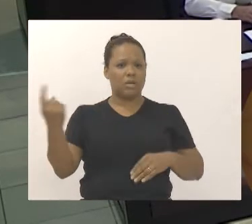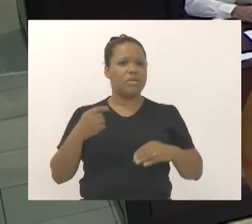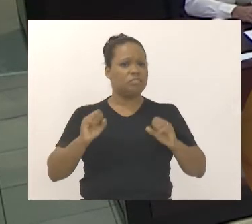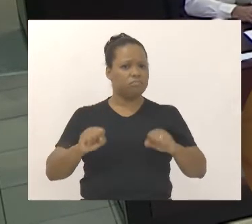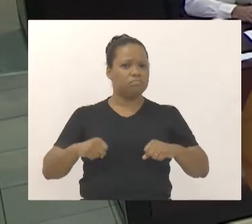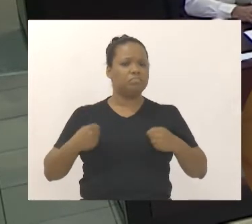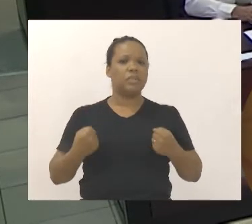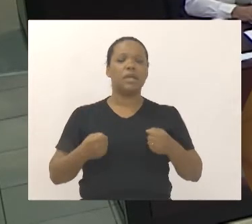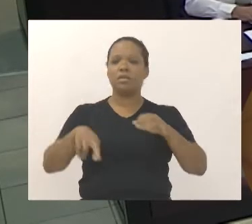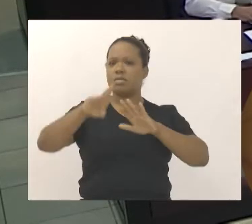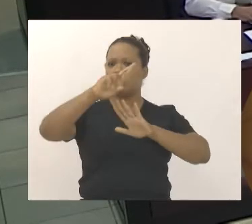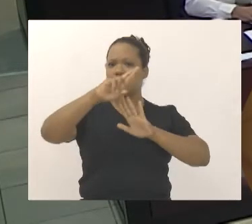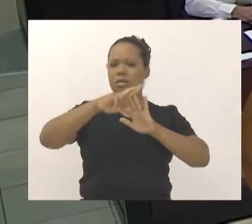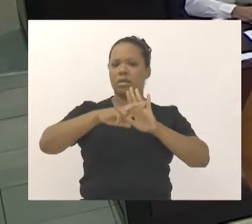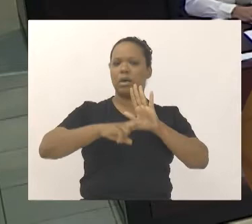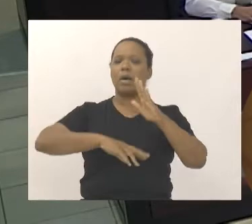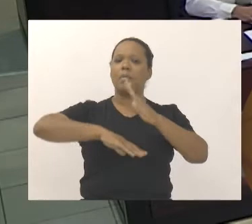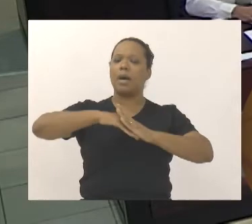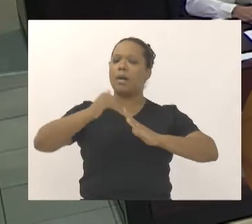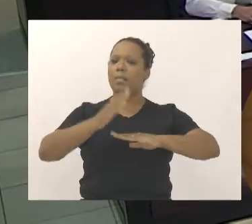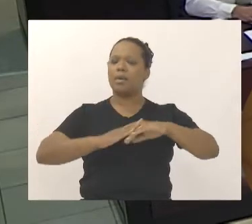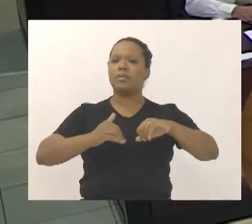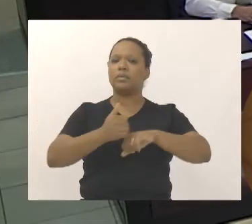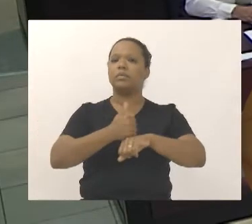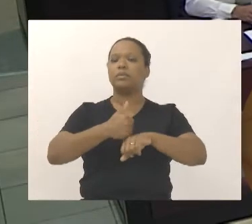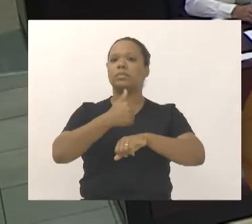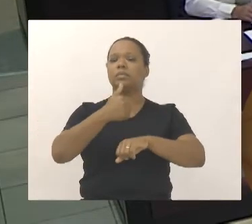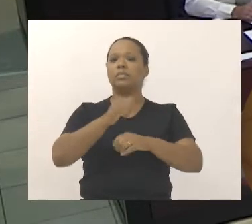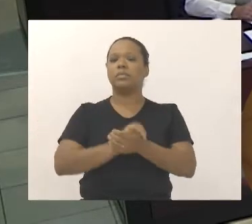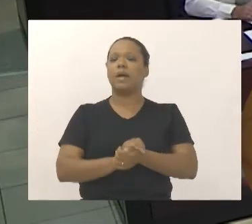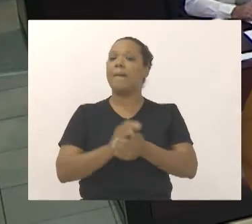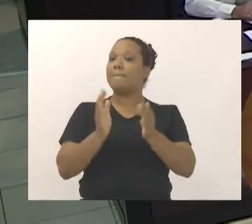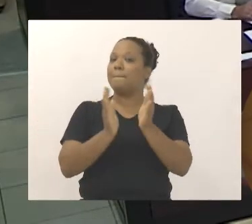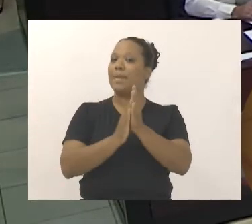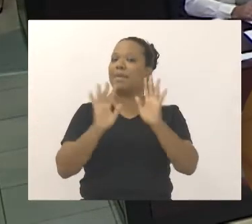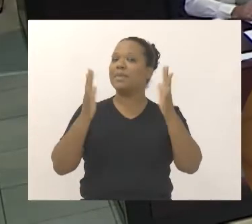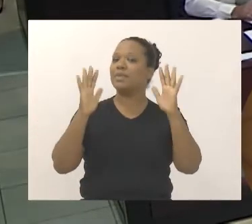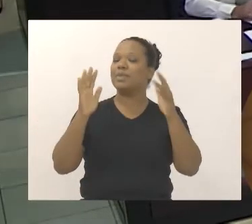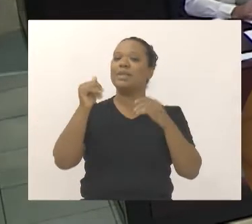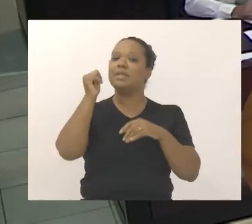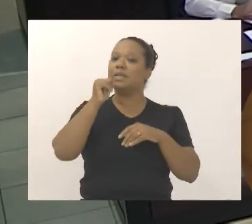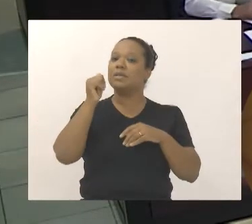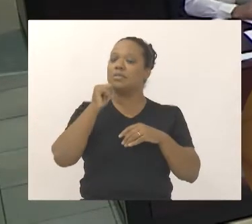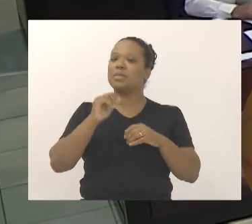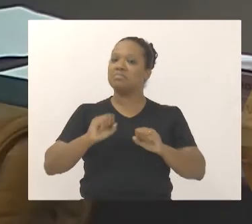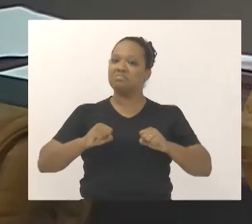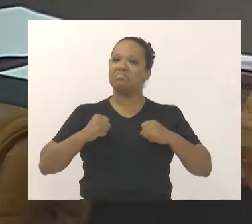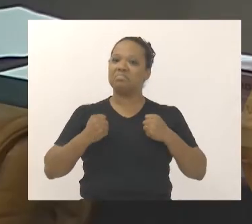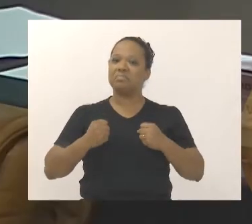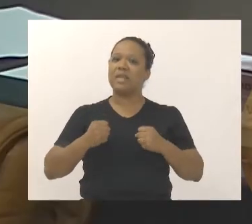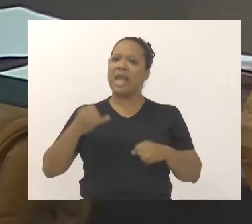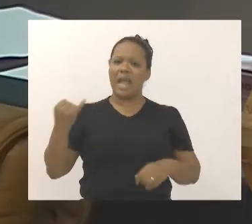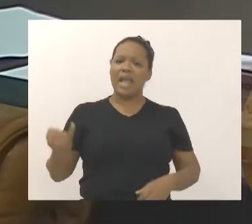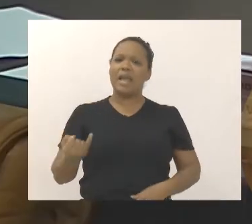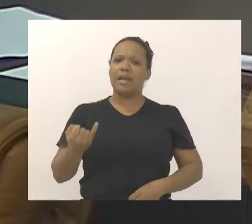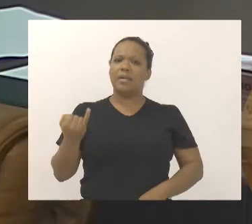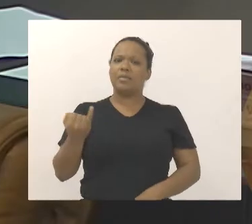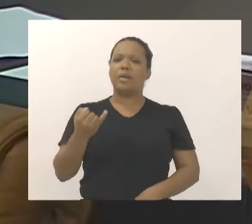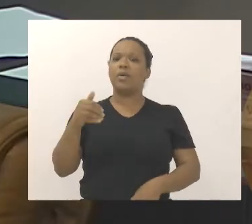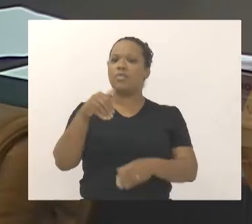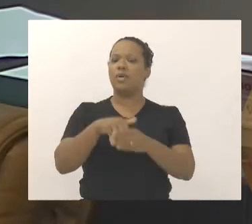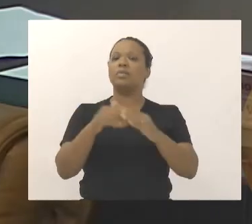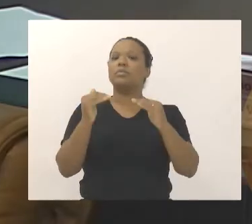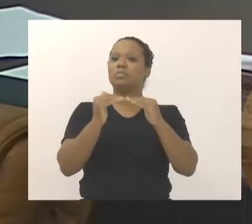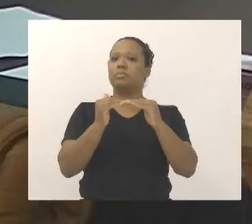isso, né? É uma profissão. E parabenizar todas as mulheres pelo empoderamento. Eu acho que é muito importante para a nossa cidade, por isso sou